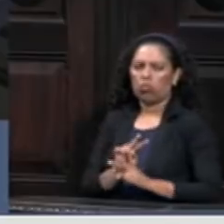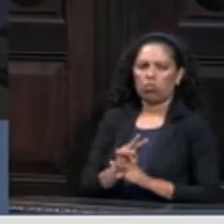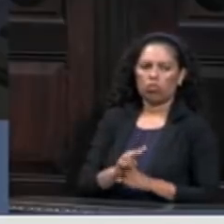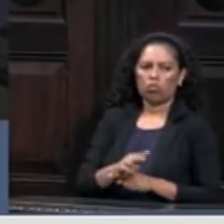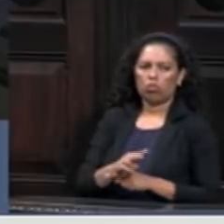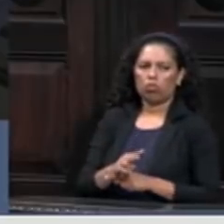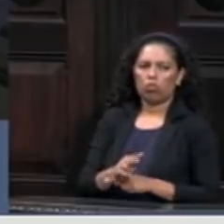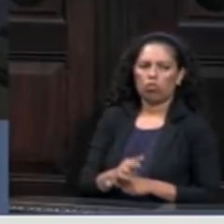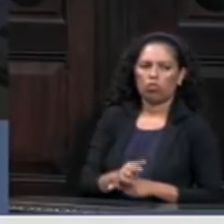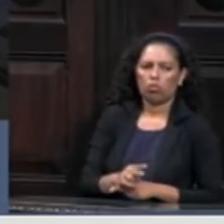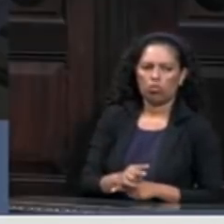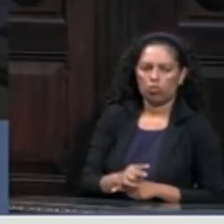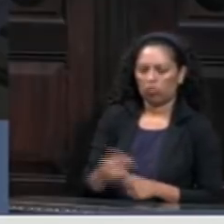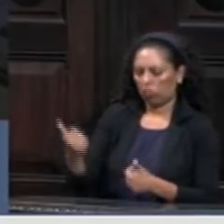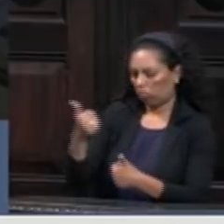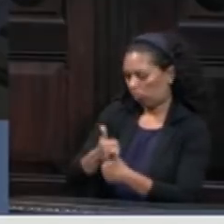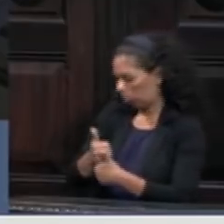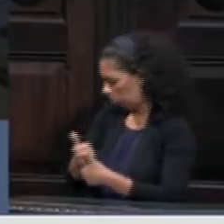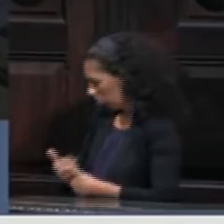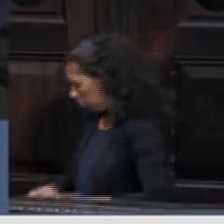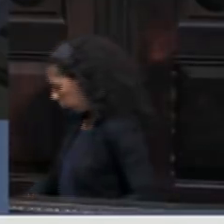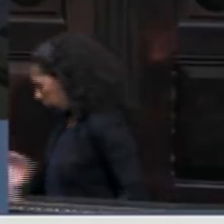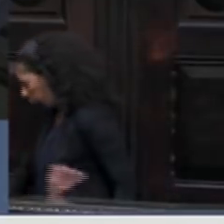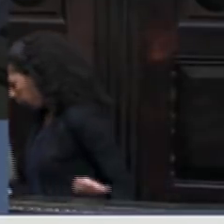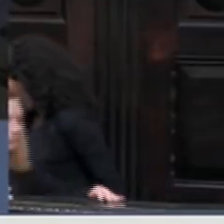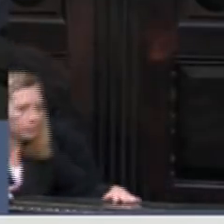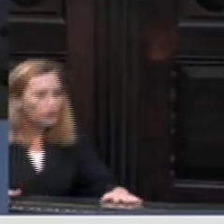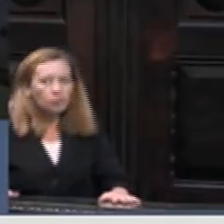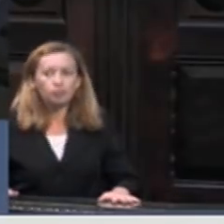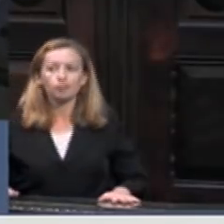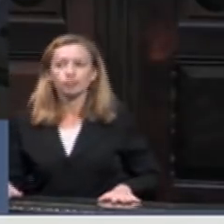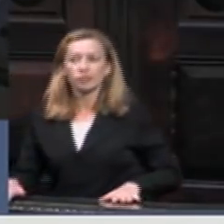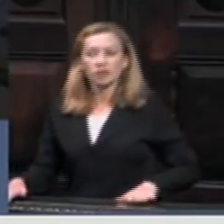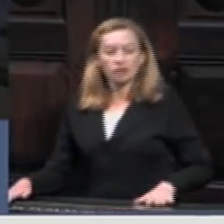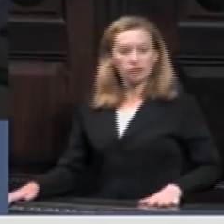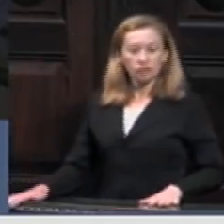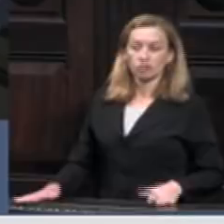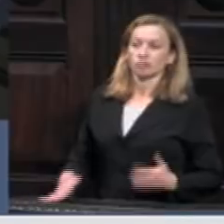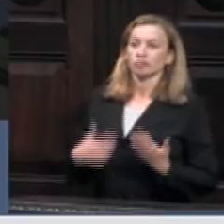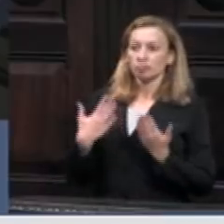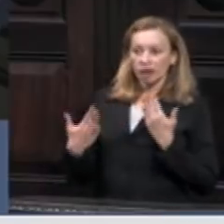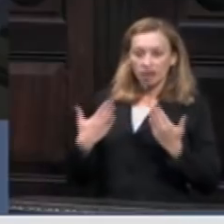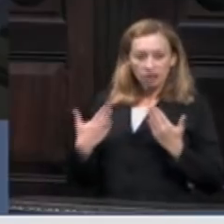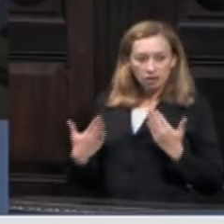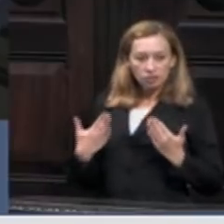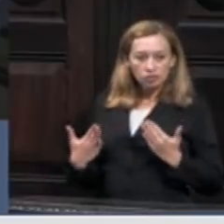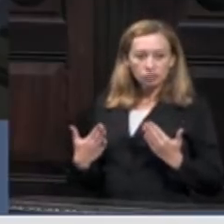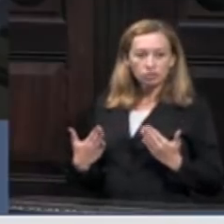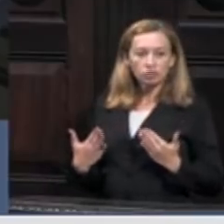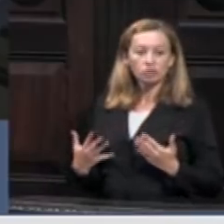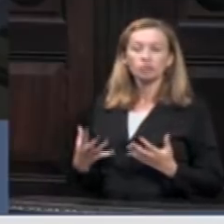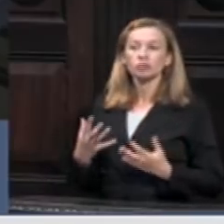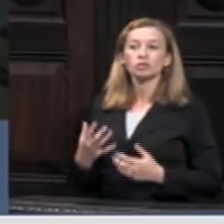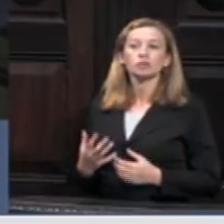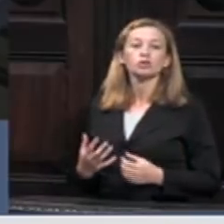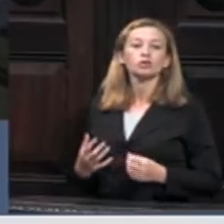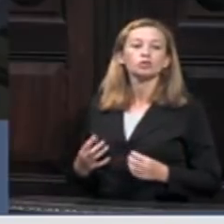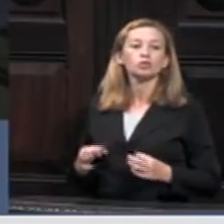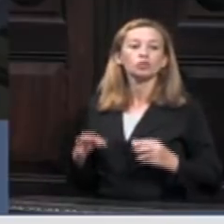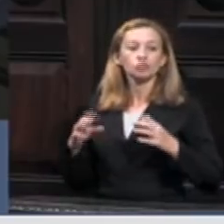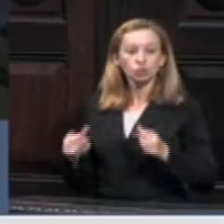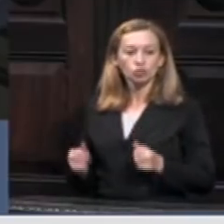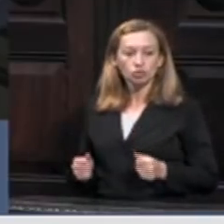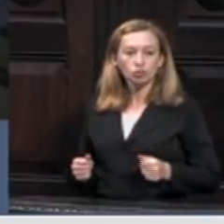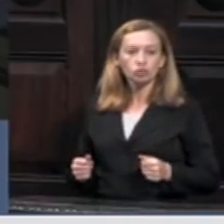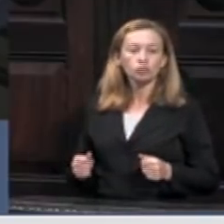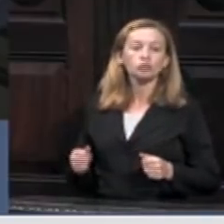estados desenvolvidos. Estamos comparando com essa decisão, senhor presidente, o CEDERJ e